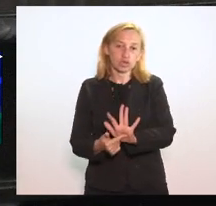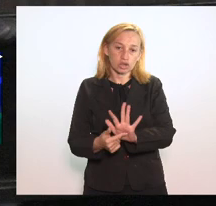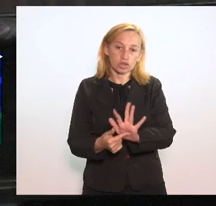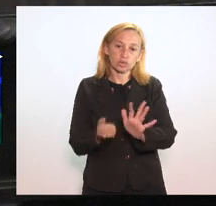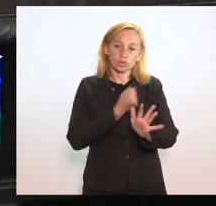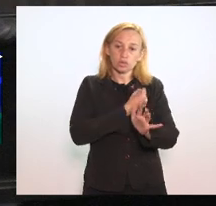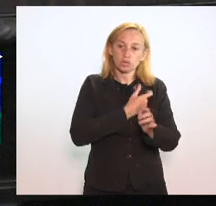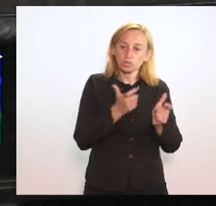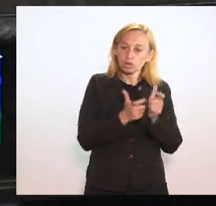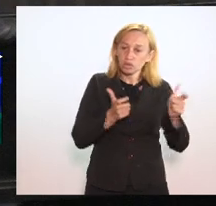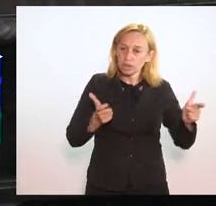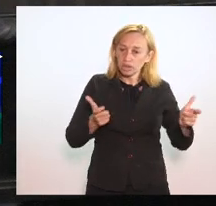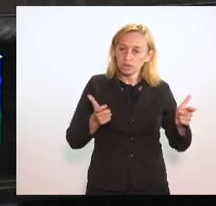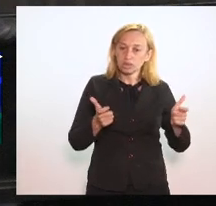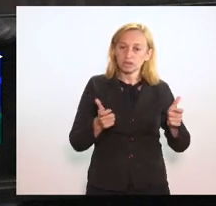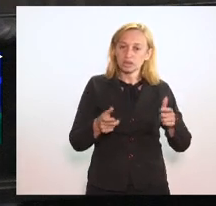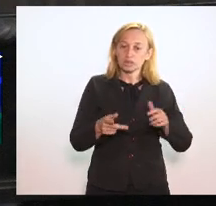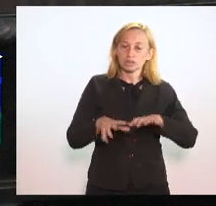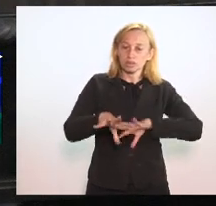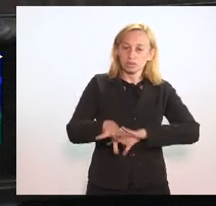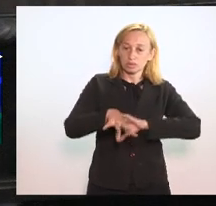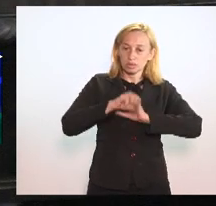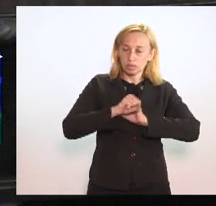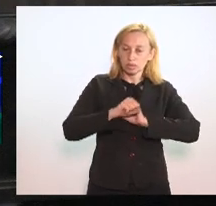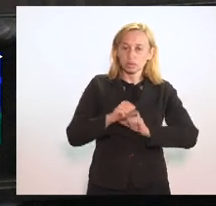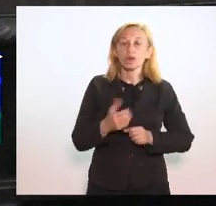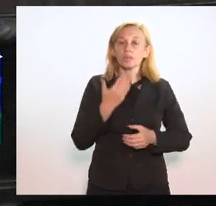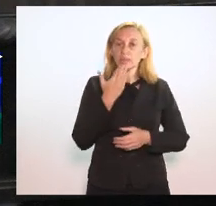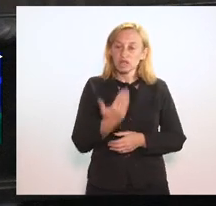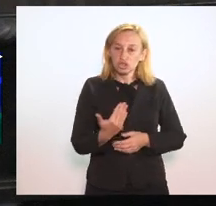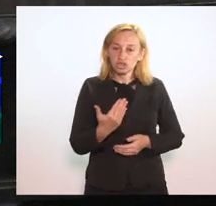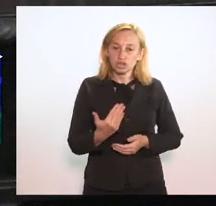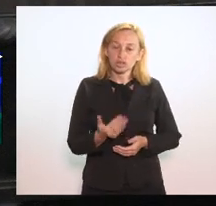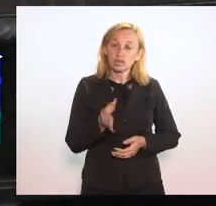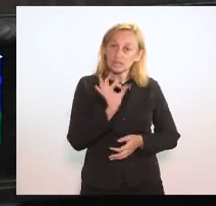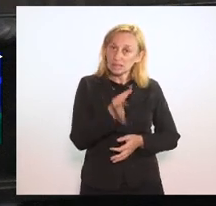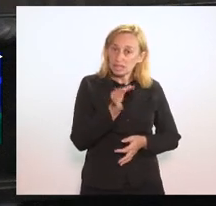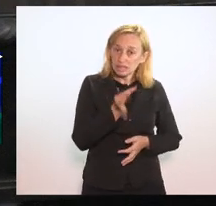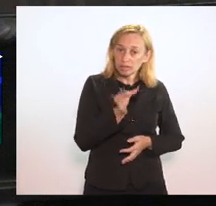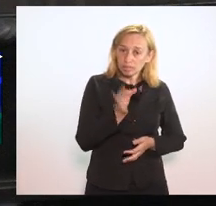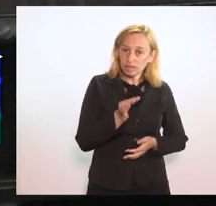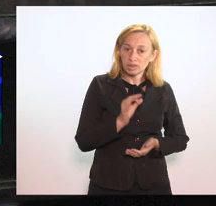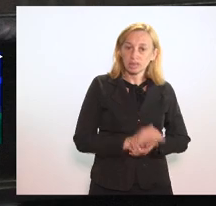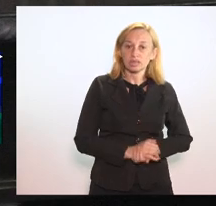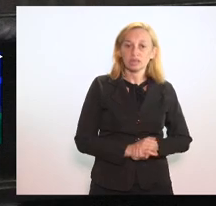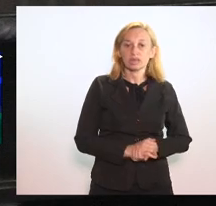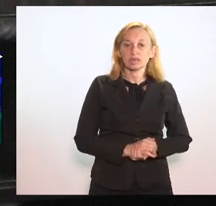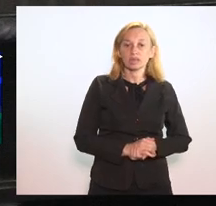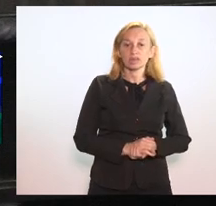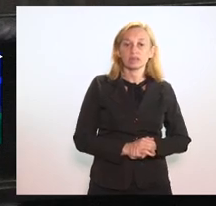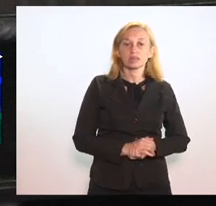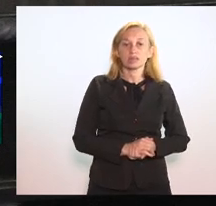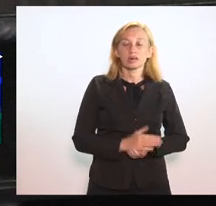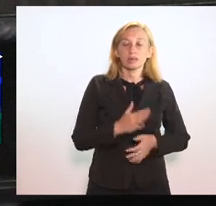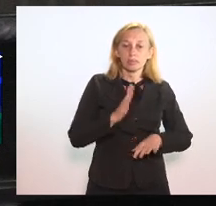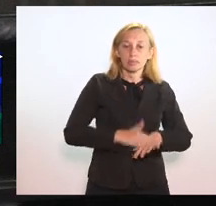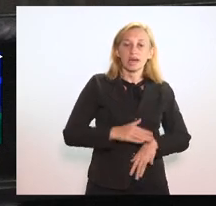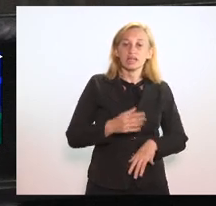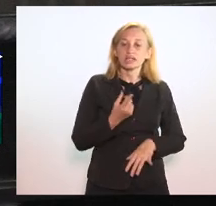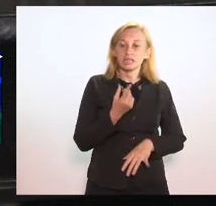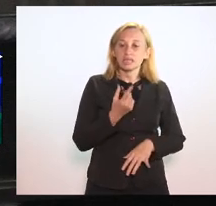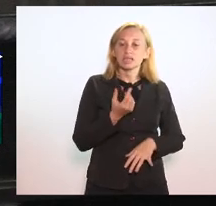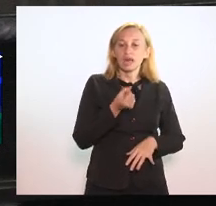colapso do sistema de saúde da sua cidade pedindo efetivamente mais medicamentos e